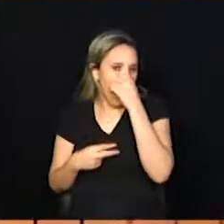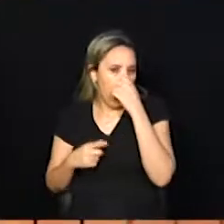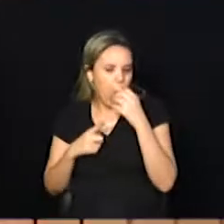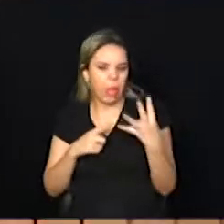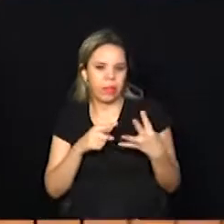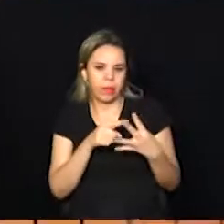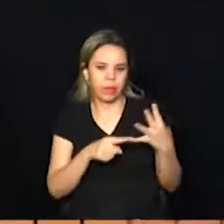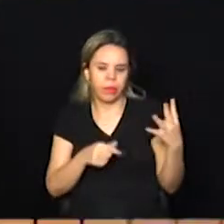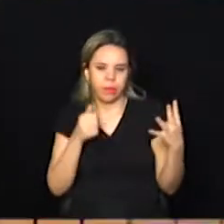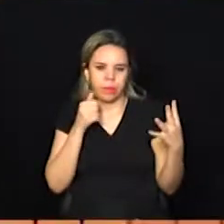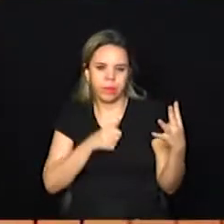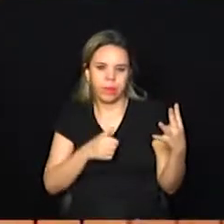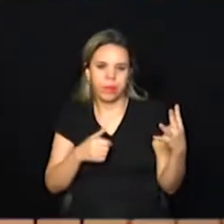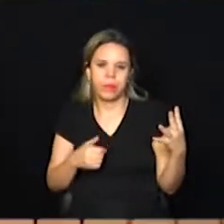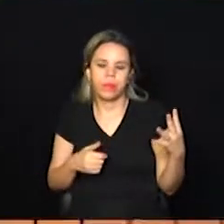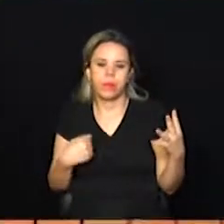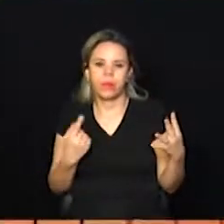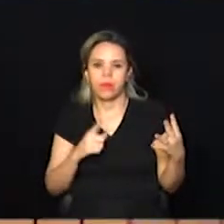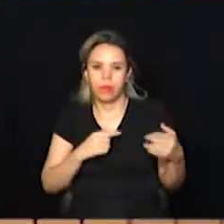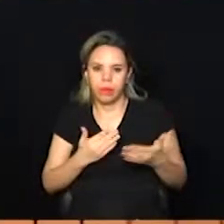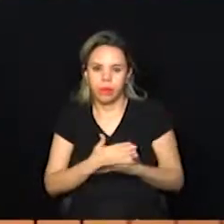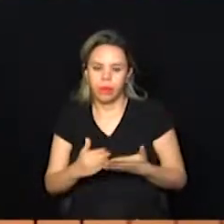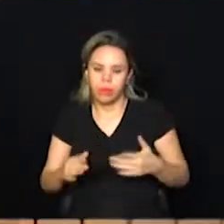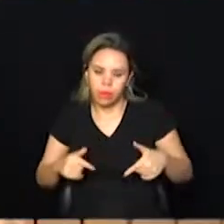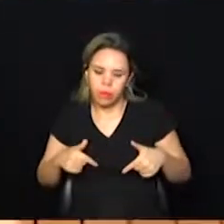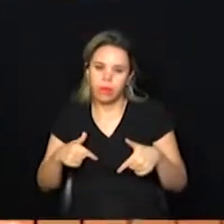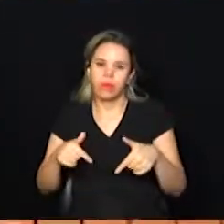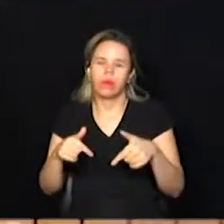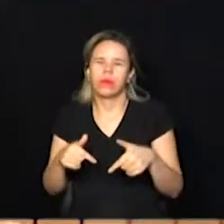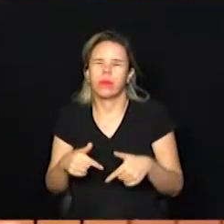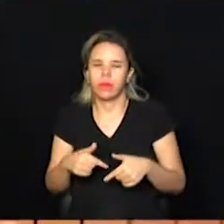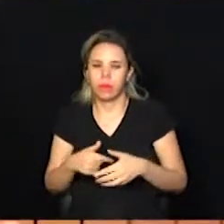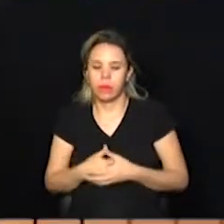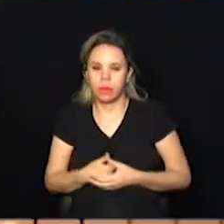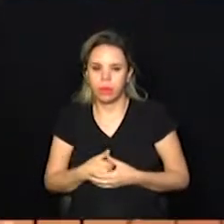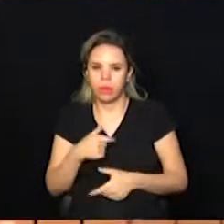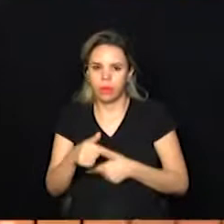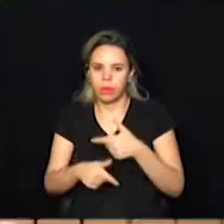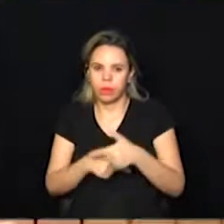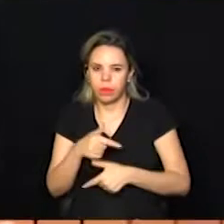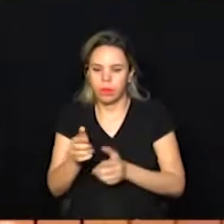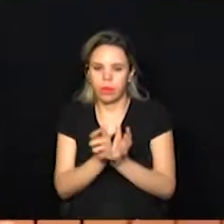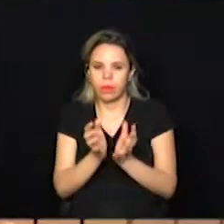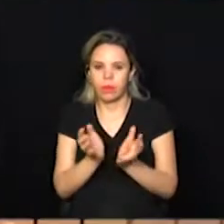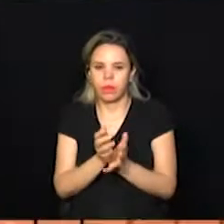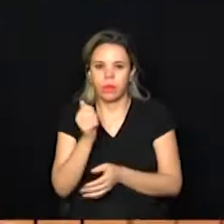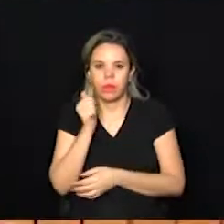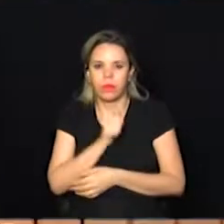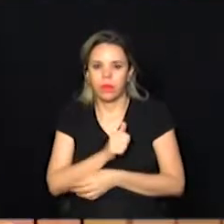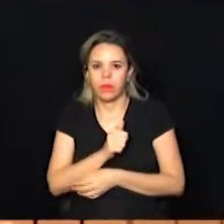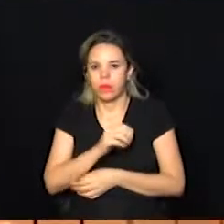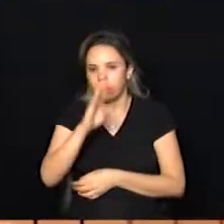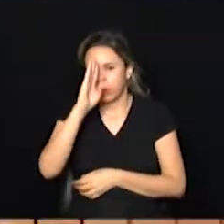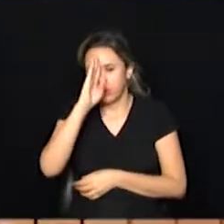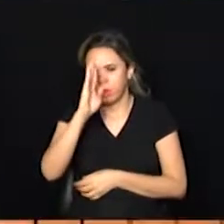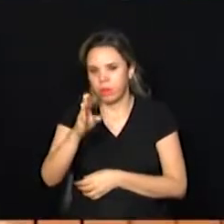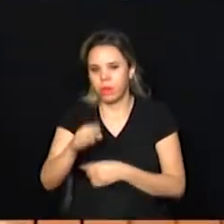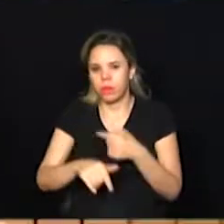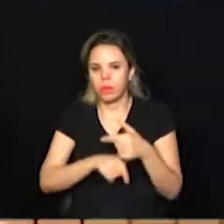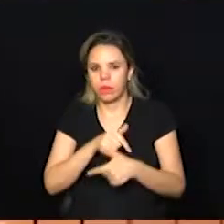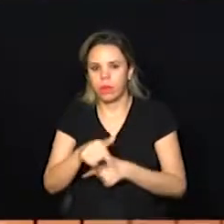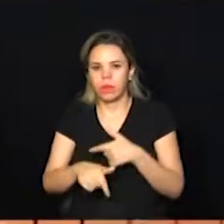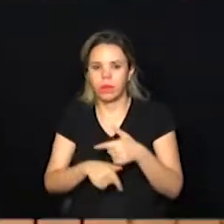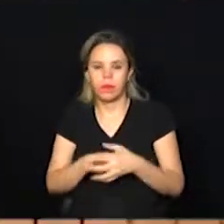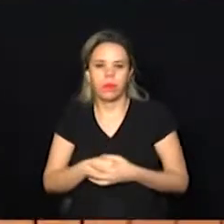4 mulheres, então nós demos início às atividades da Comissão da Mulher, principalmente trabalhando a